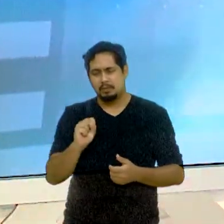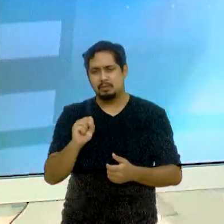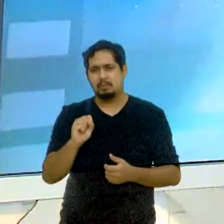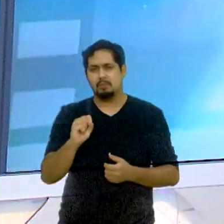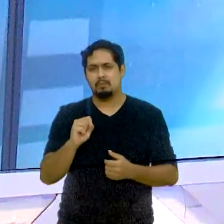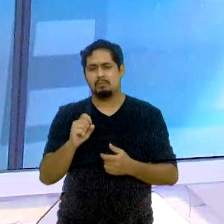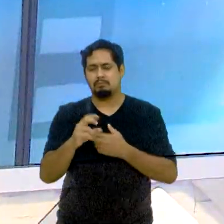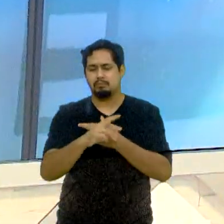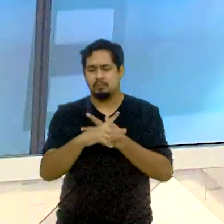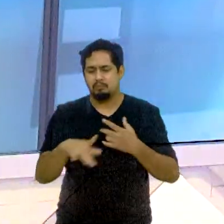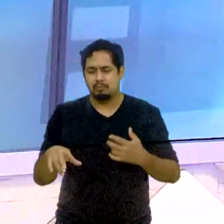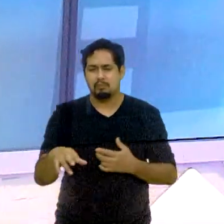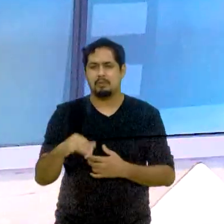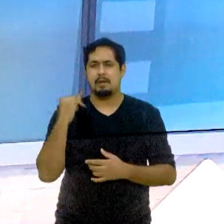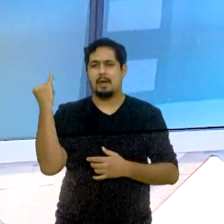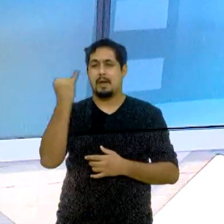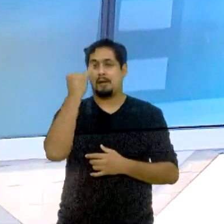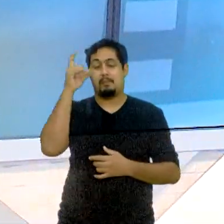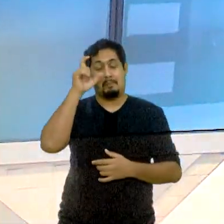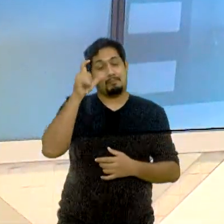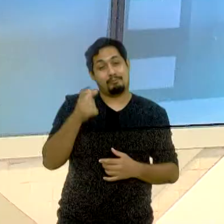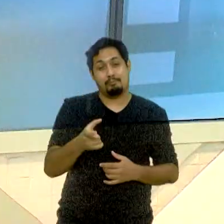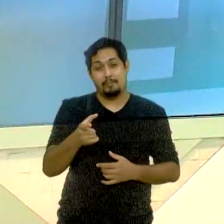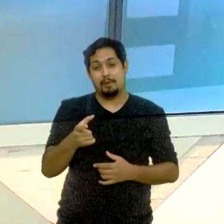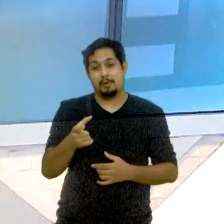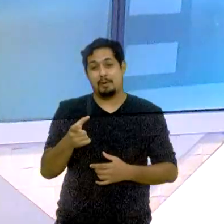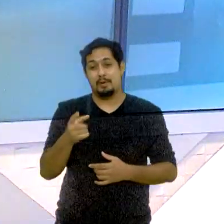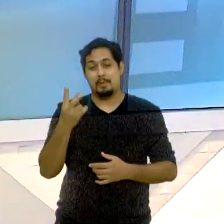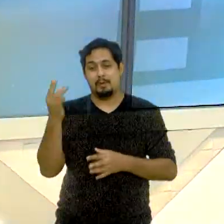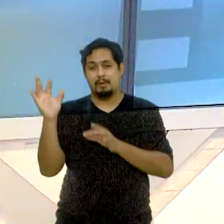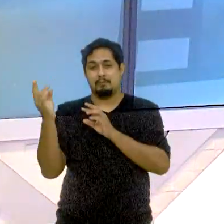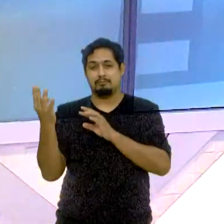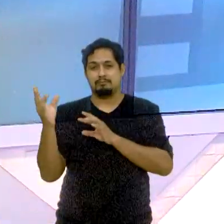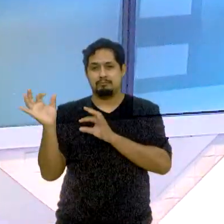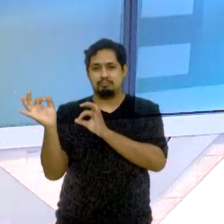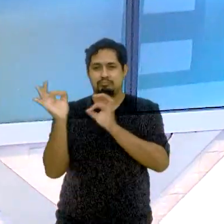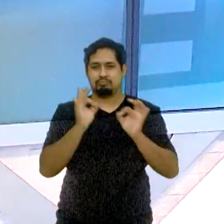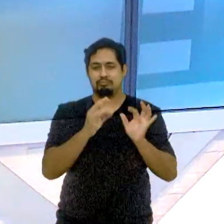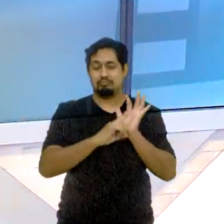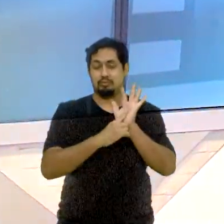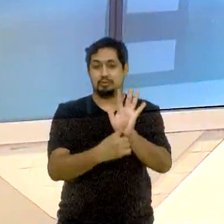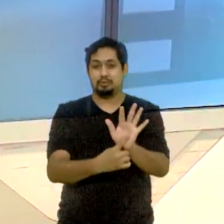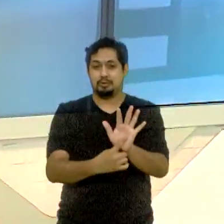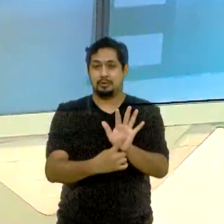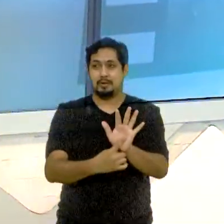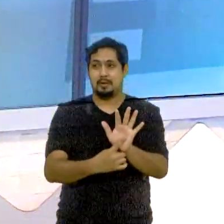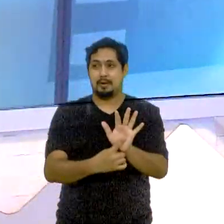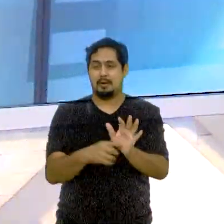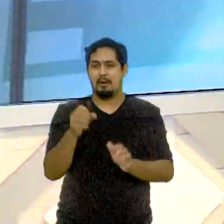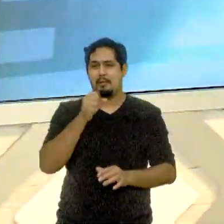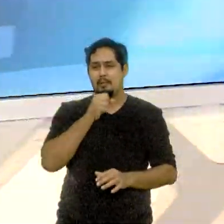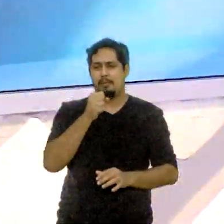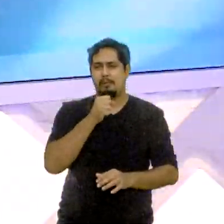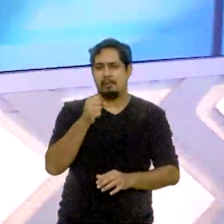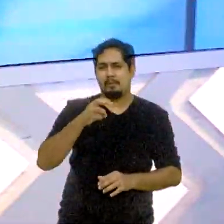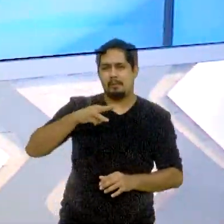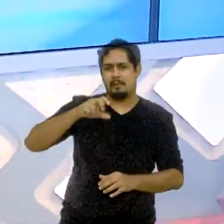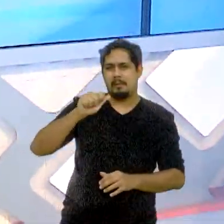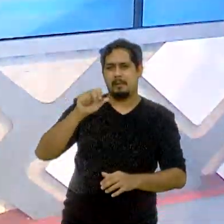gente tem que trazer para o nosso querido povo. Bones Mascarenhas, grande repórter, obrigada por esse